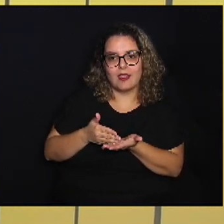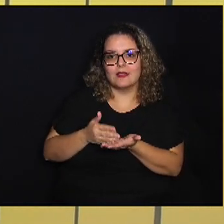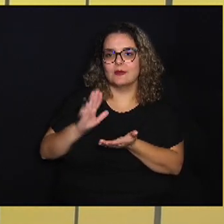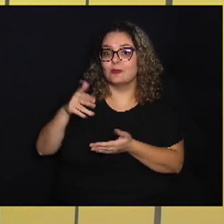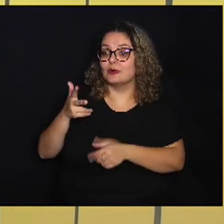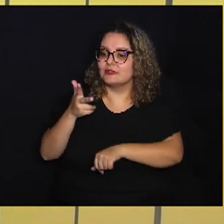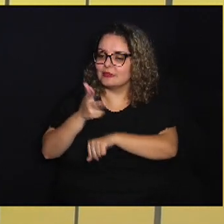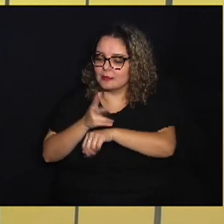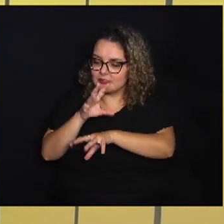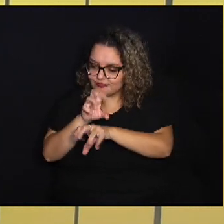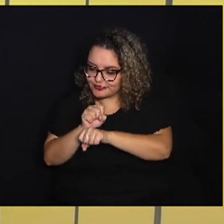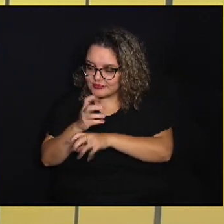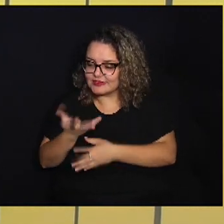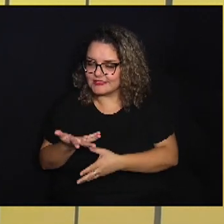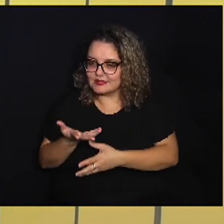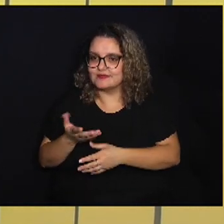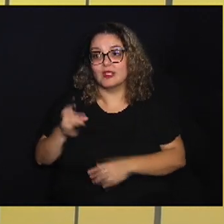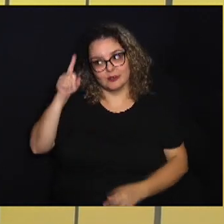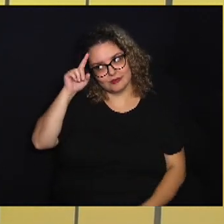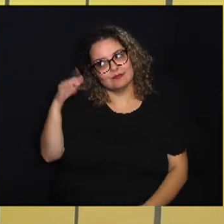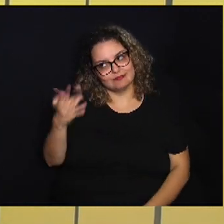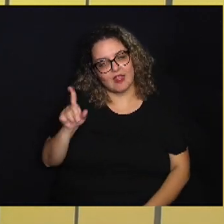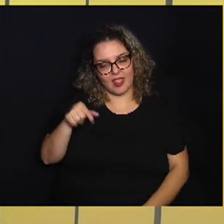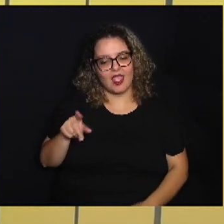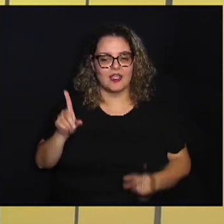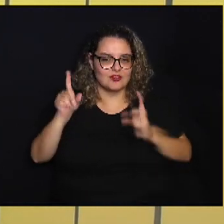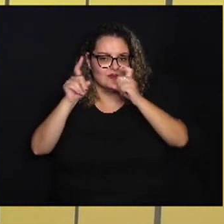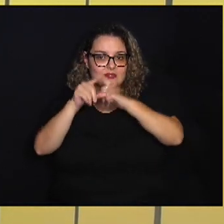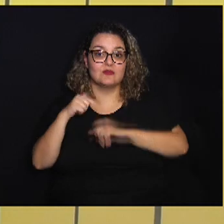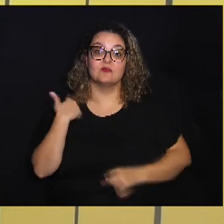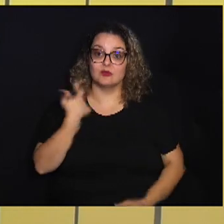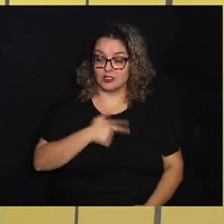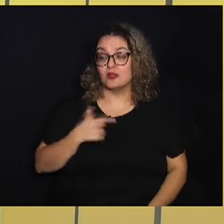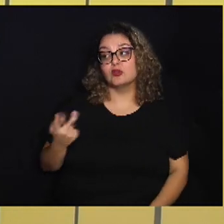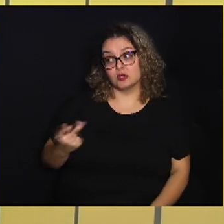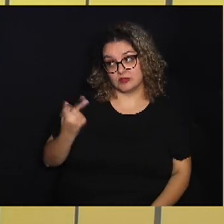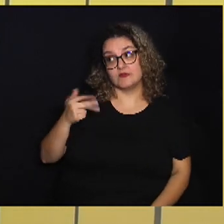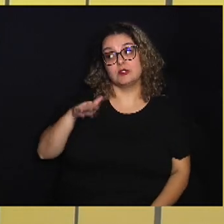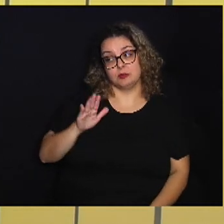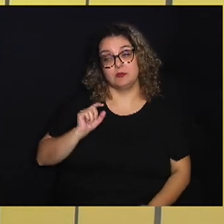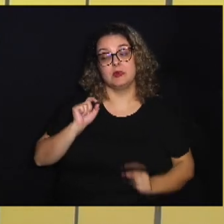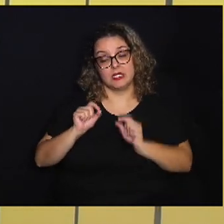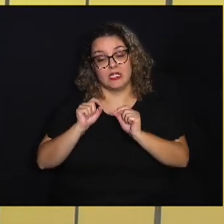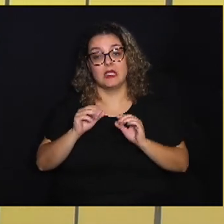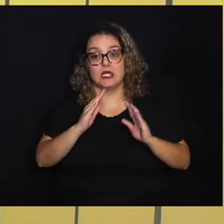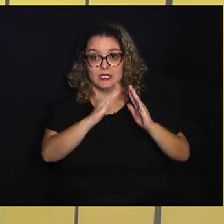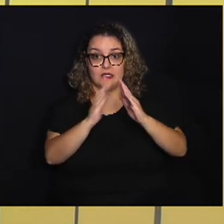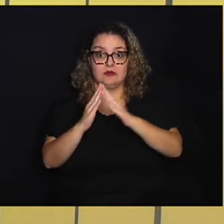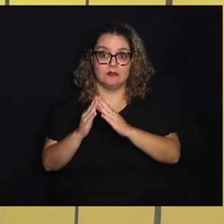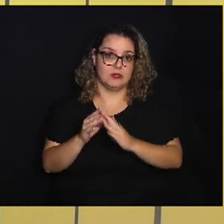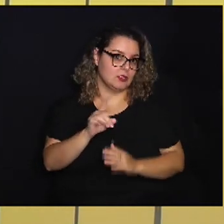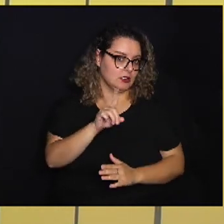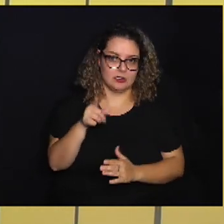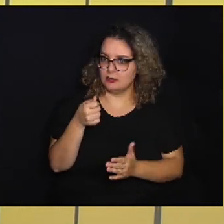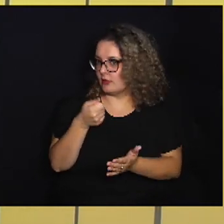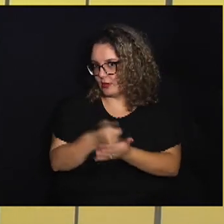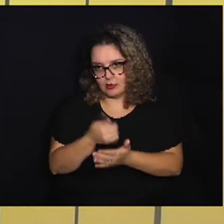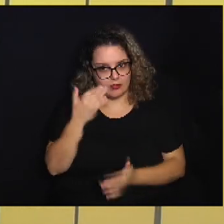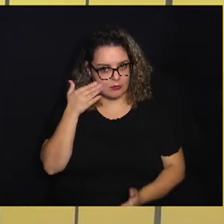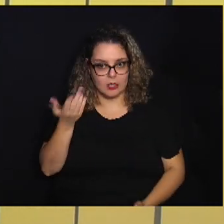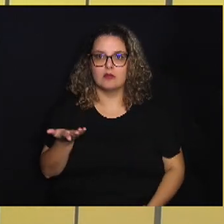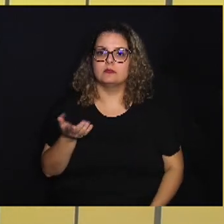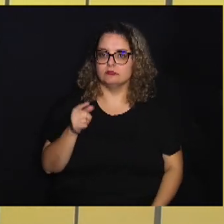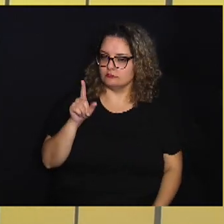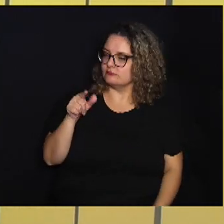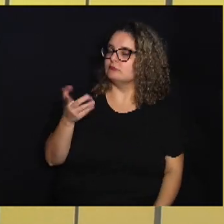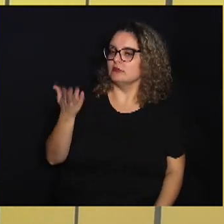ligada ali nesse dia a dia. Então isso é algo muito complicado, é algo para a gente valorizar mais para quem está em casa, que também não é obrigado a saber, mas